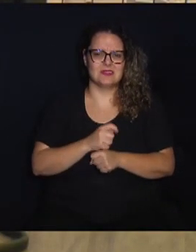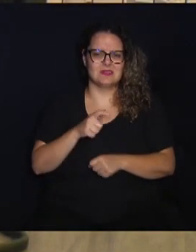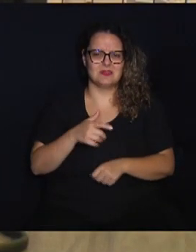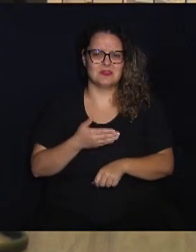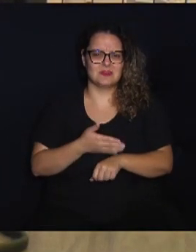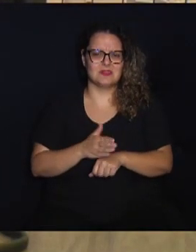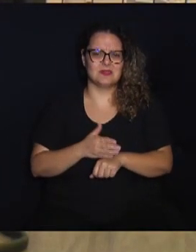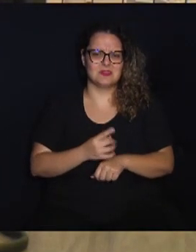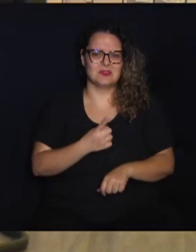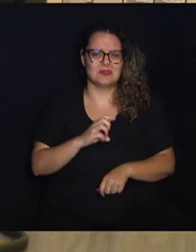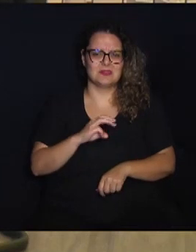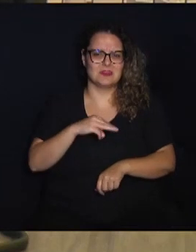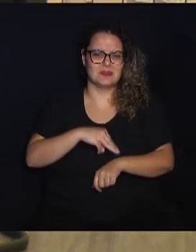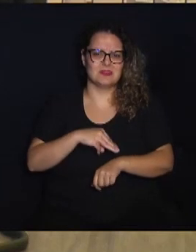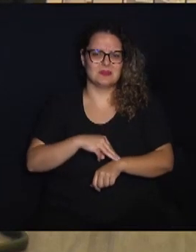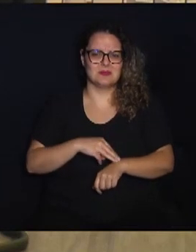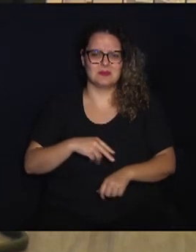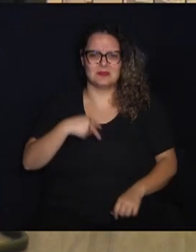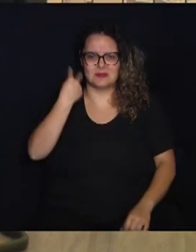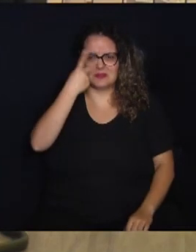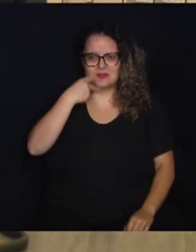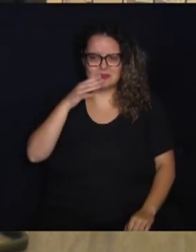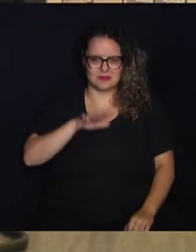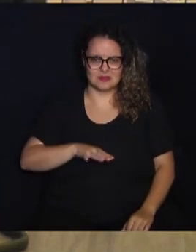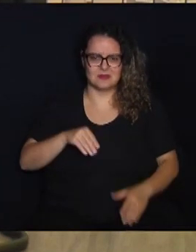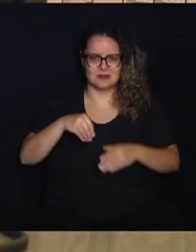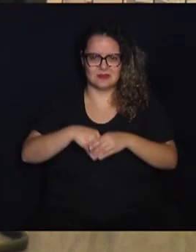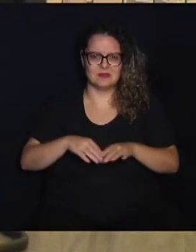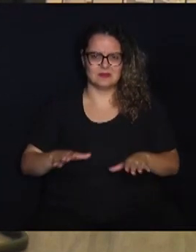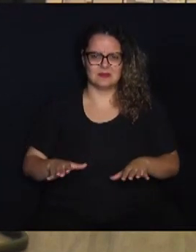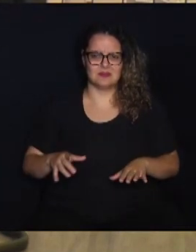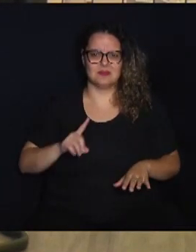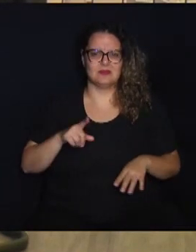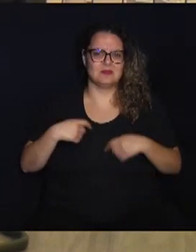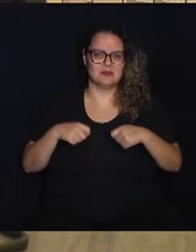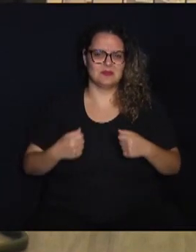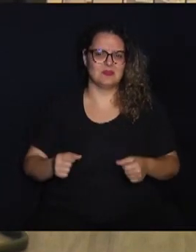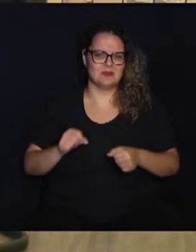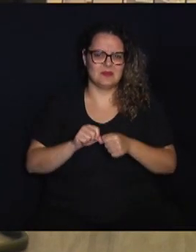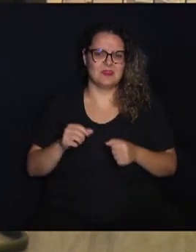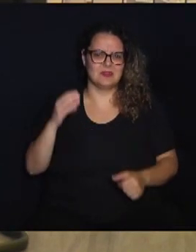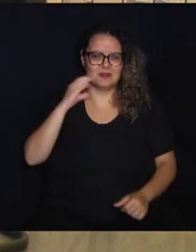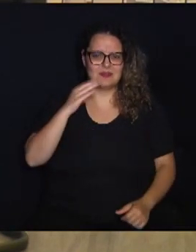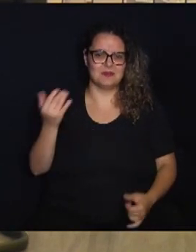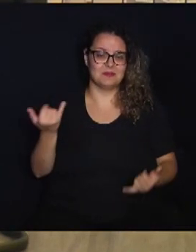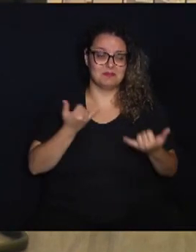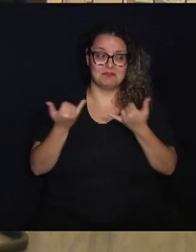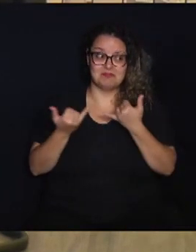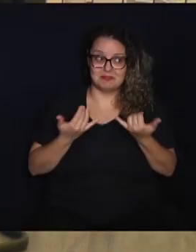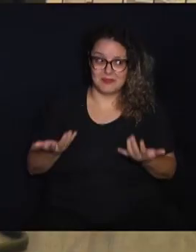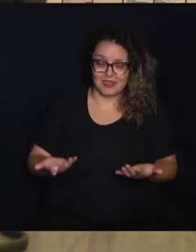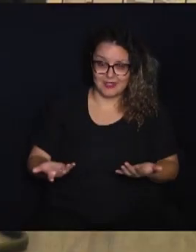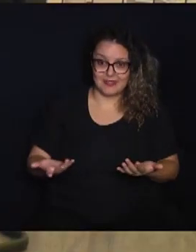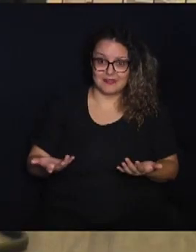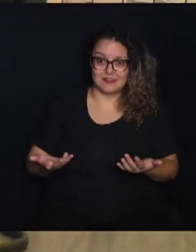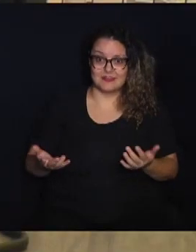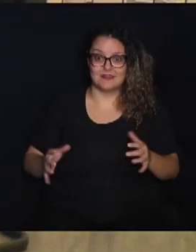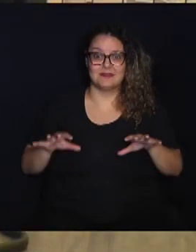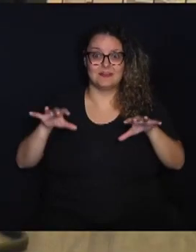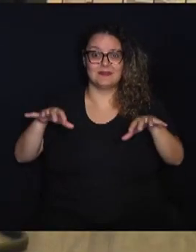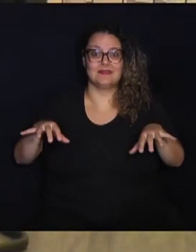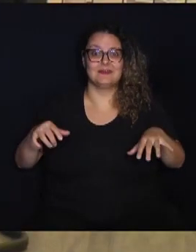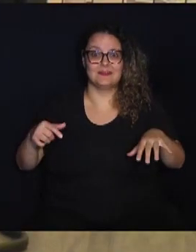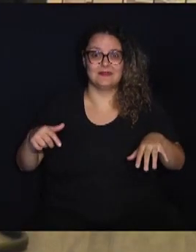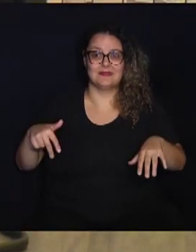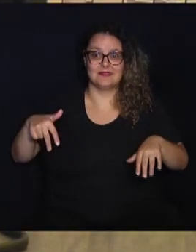15 minutinhos só, mas ficou 2 horas lá. Sim. Ou nem prestou atenção, fez rapidinho. Me fala dessas duas